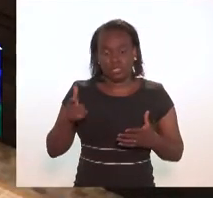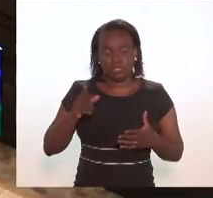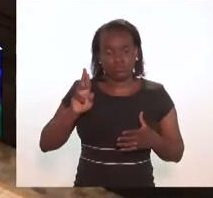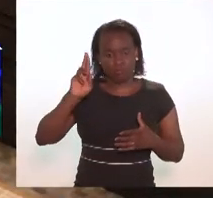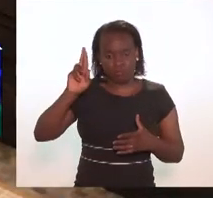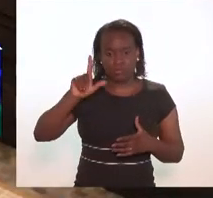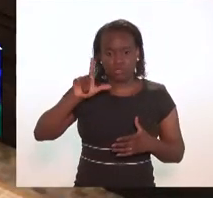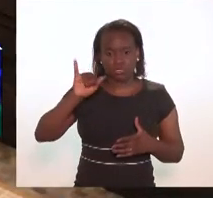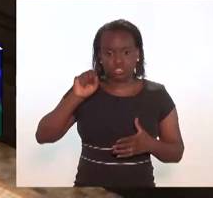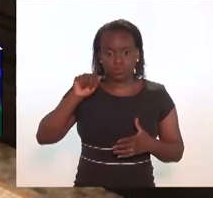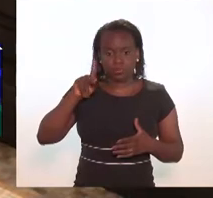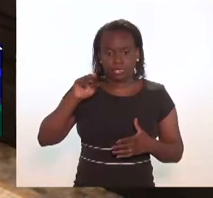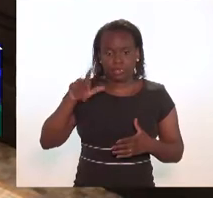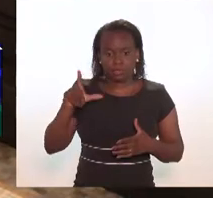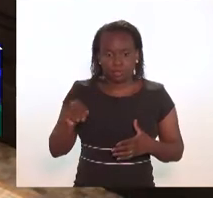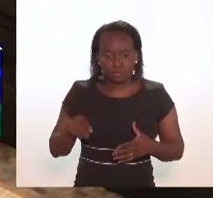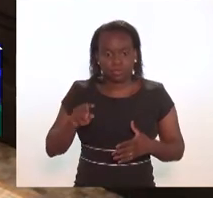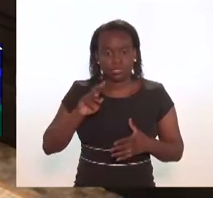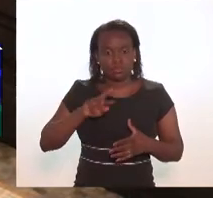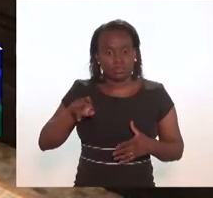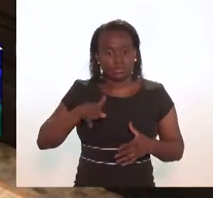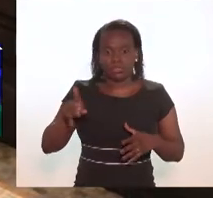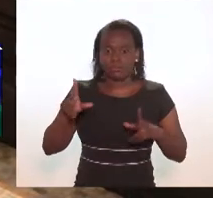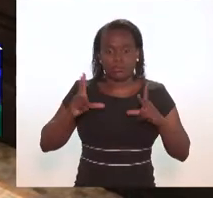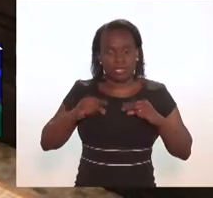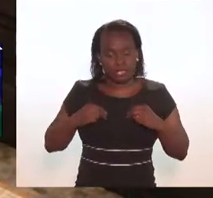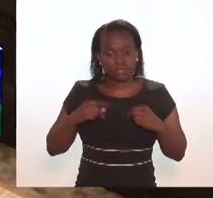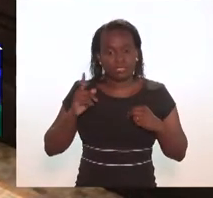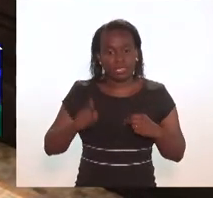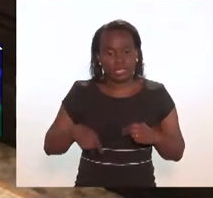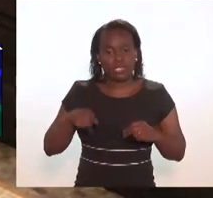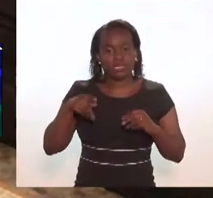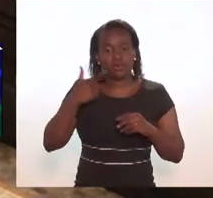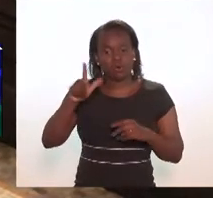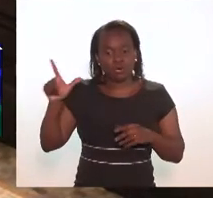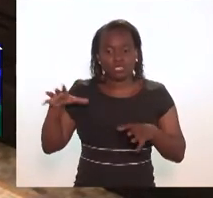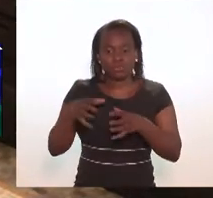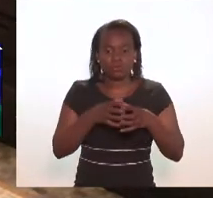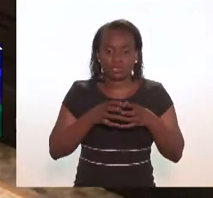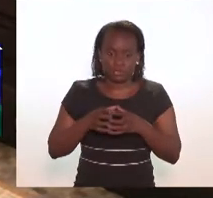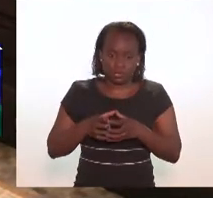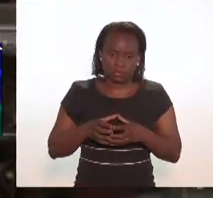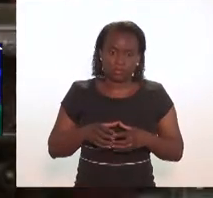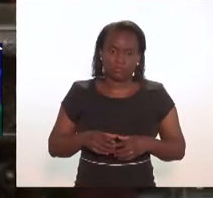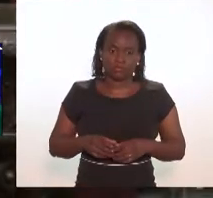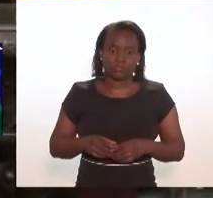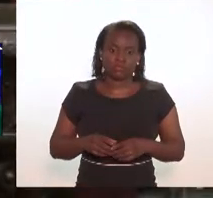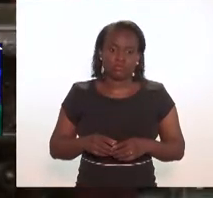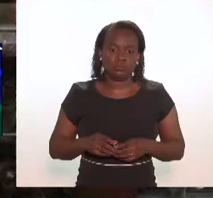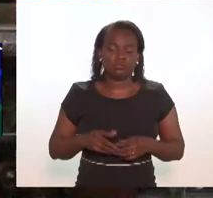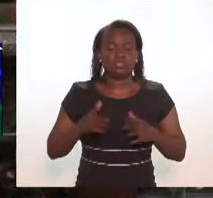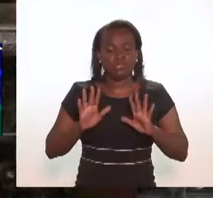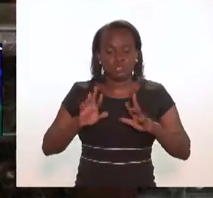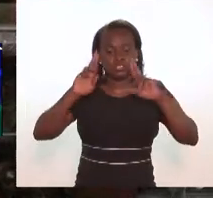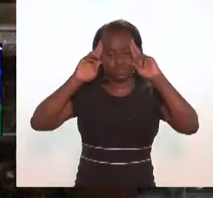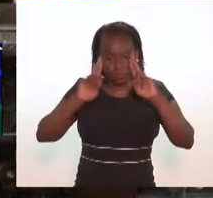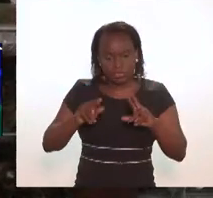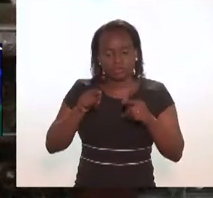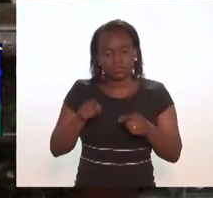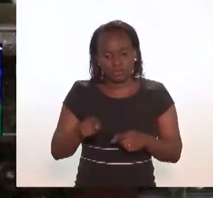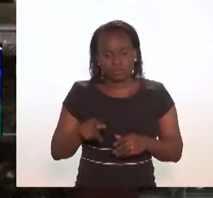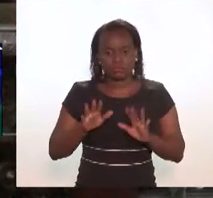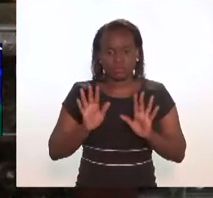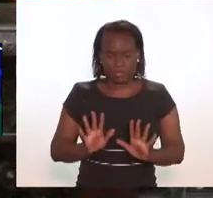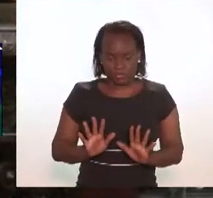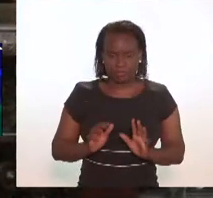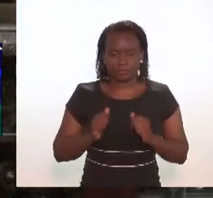Luiz Paulo, não é uma comissão de mérito. Mérito são as outras comissões. Portanto, com todo o respeito, Vossa Excelência,